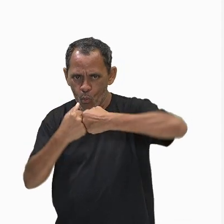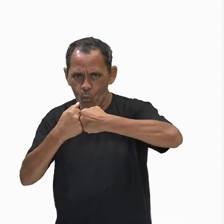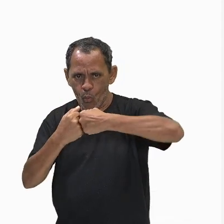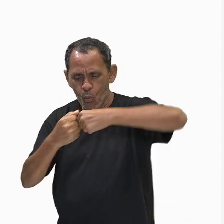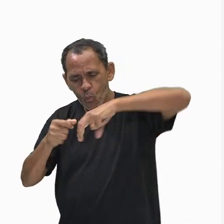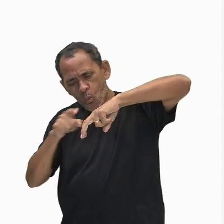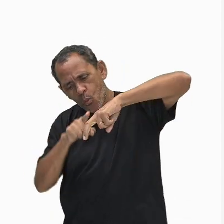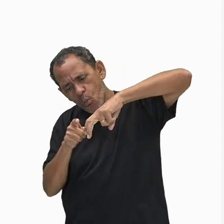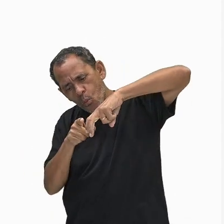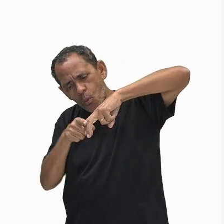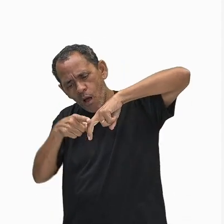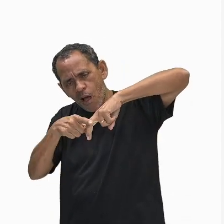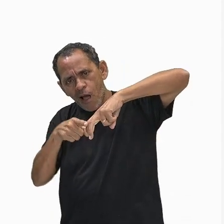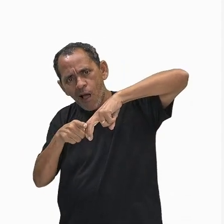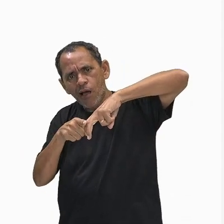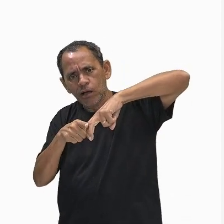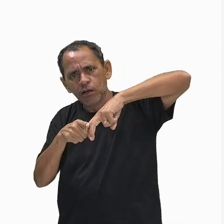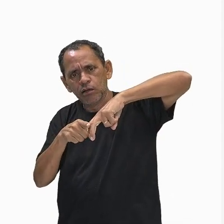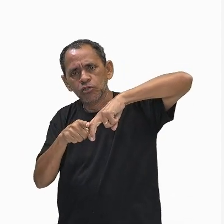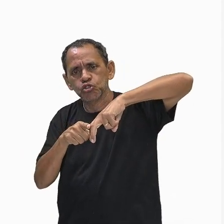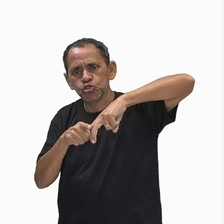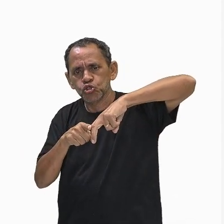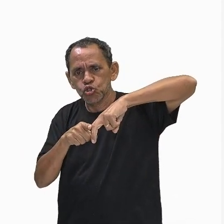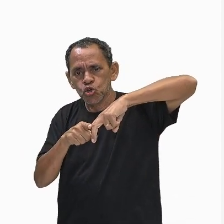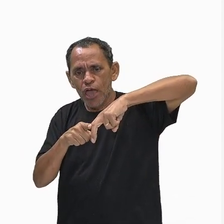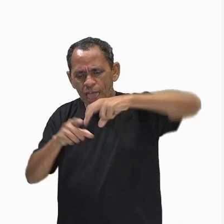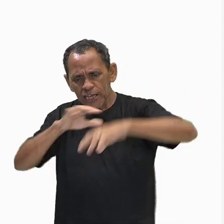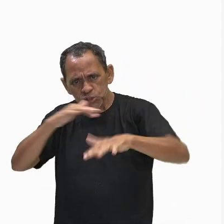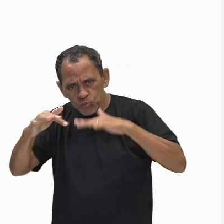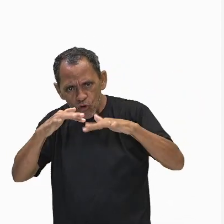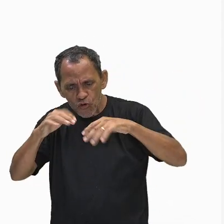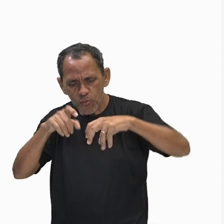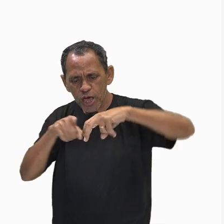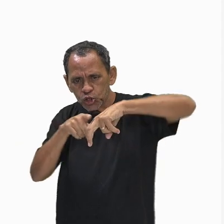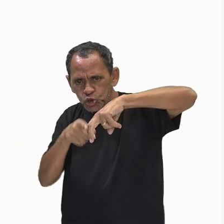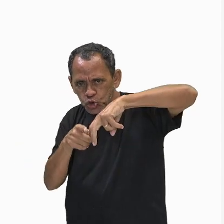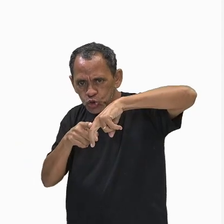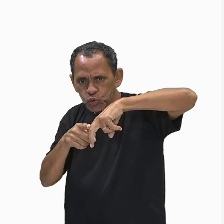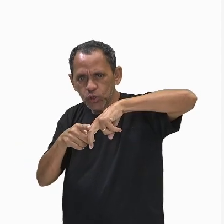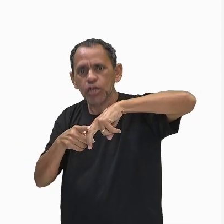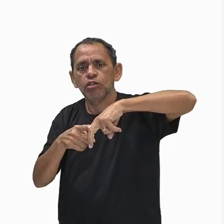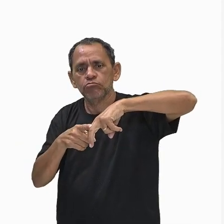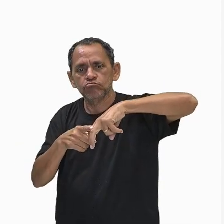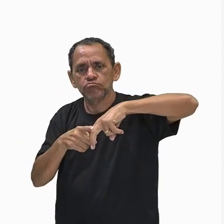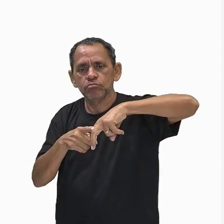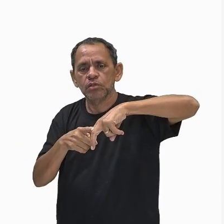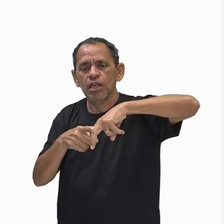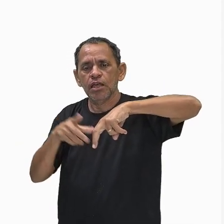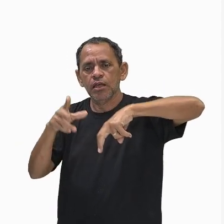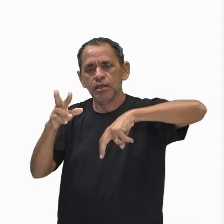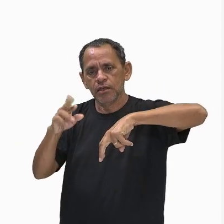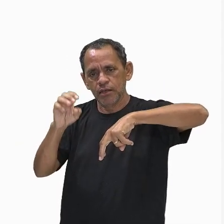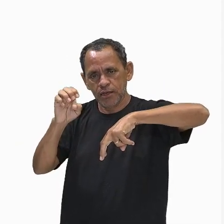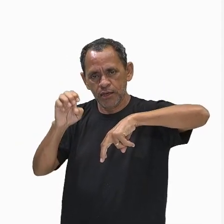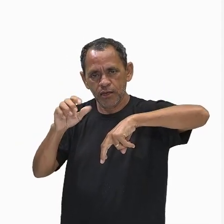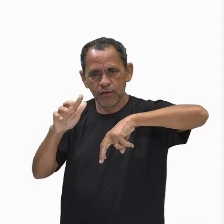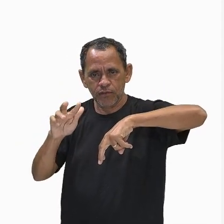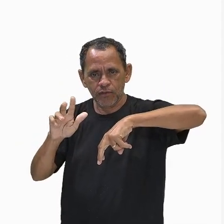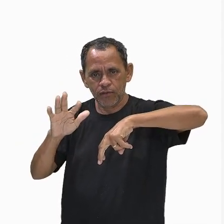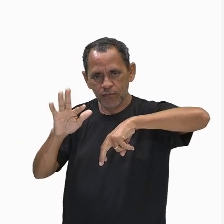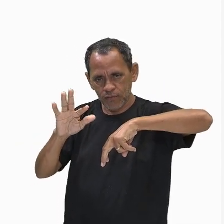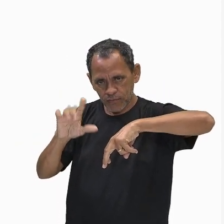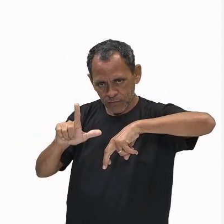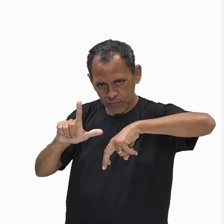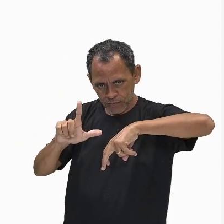de arco reflexo simples. Então, o reflexo patelar, o tendão do joelho, é o